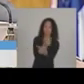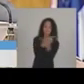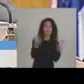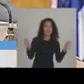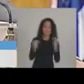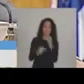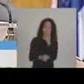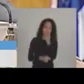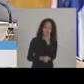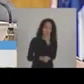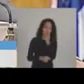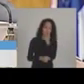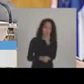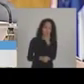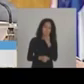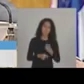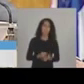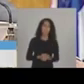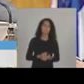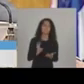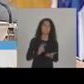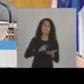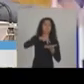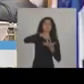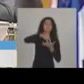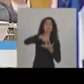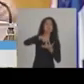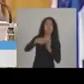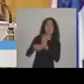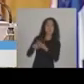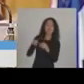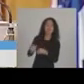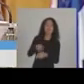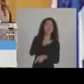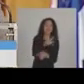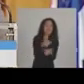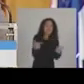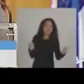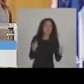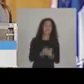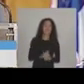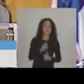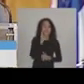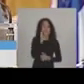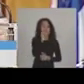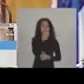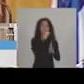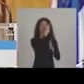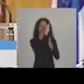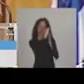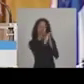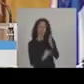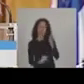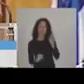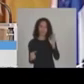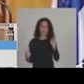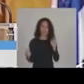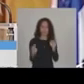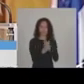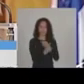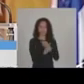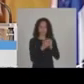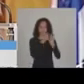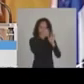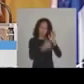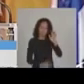não tem não deu esse levantar eu gostei de ver foi a nota de repúdio ela um pouco